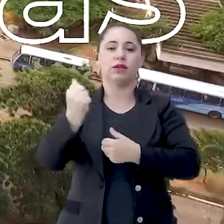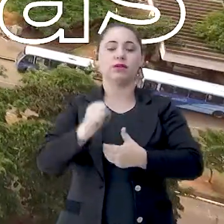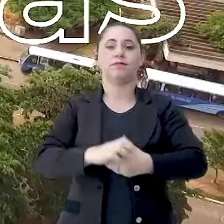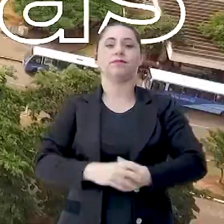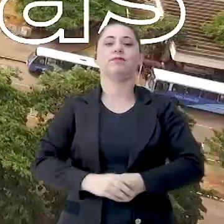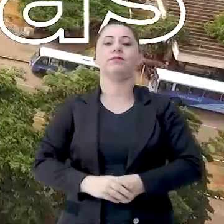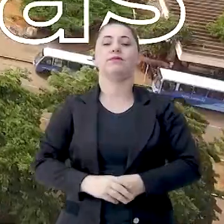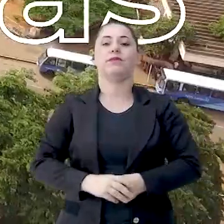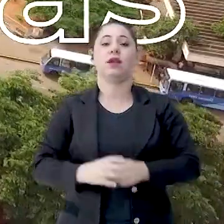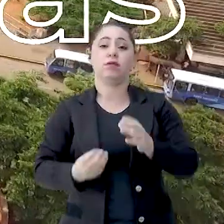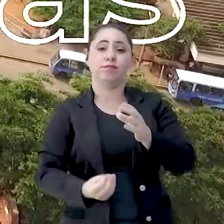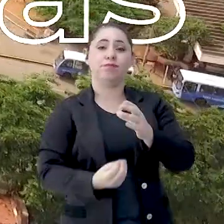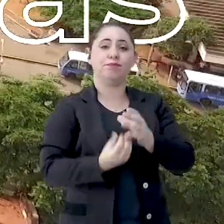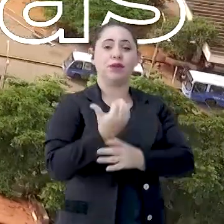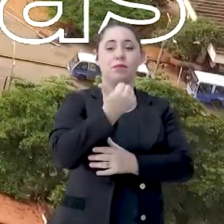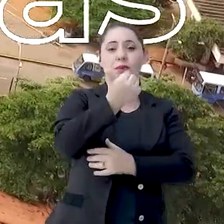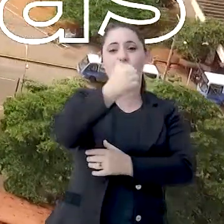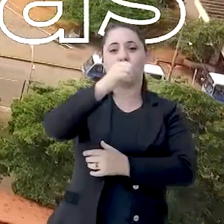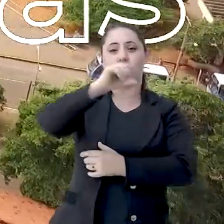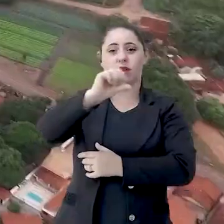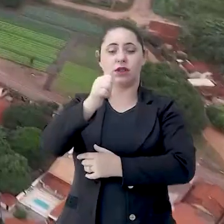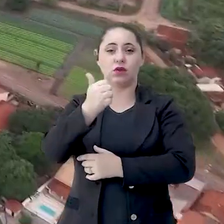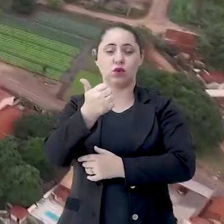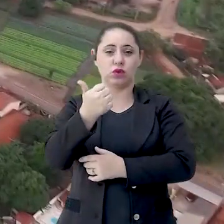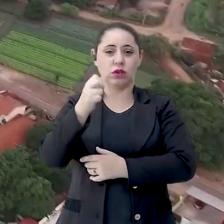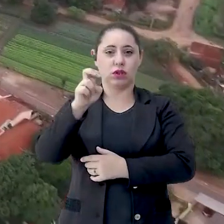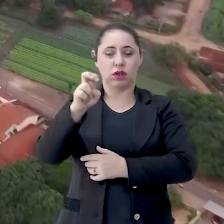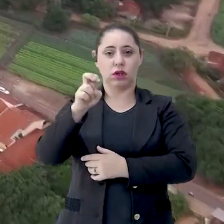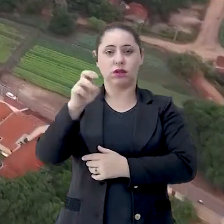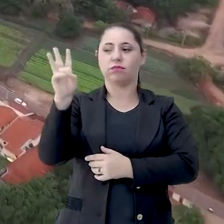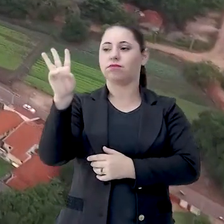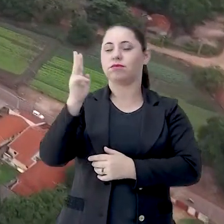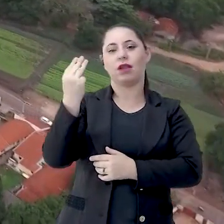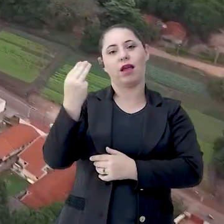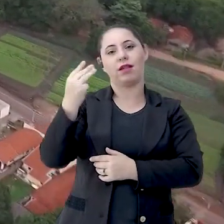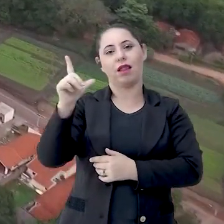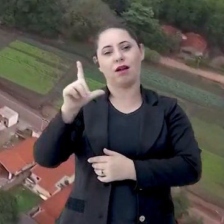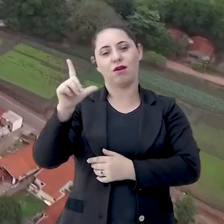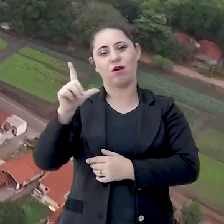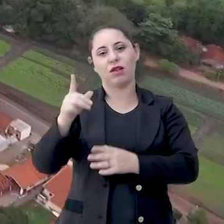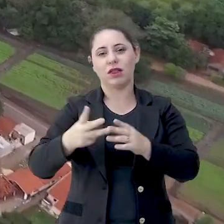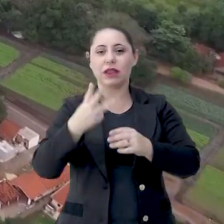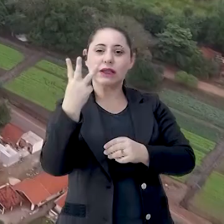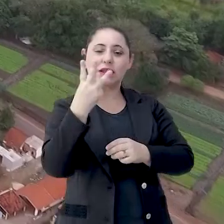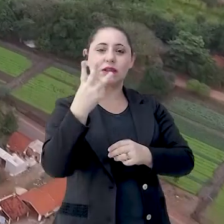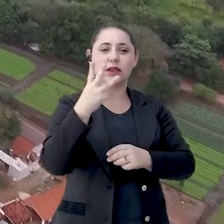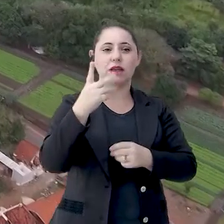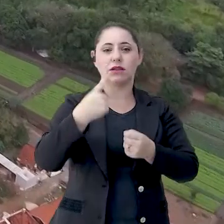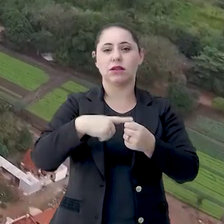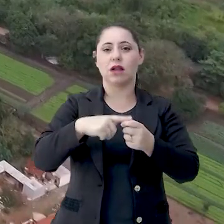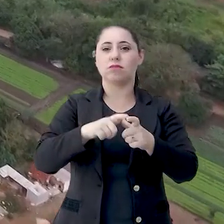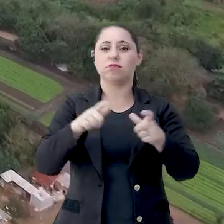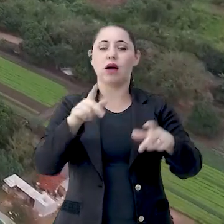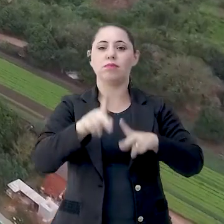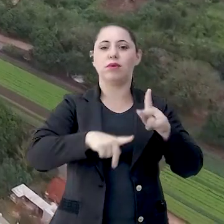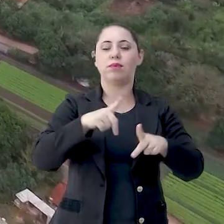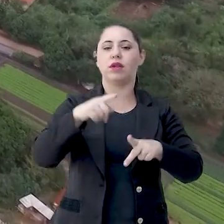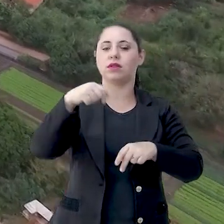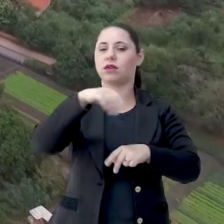25º município mais dinâmico do Brasil. Possui uma população de 123 mil